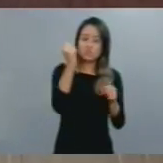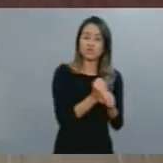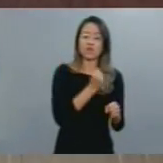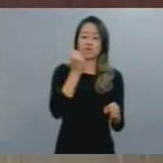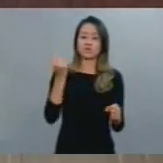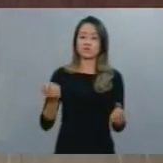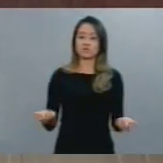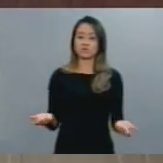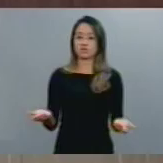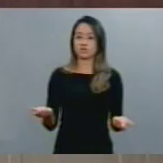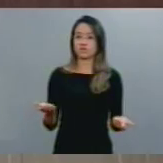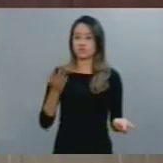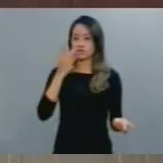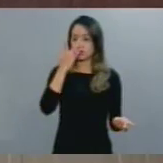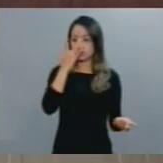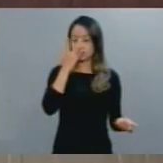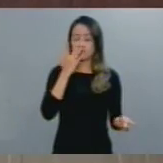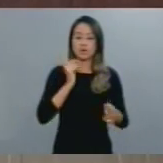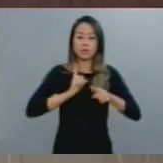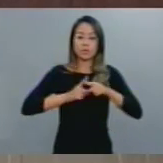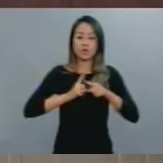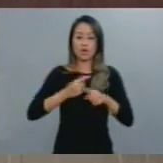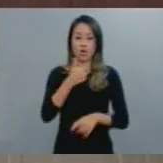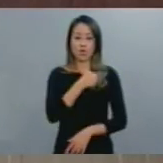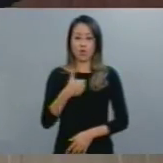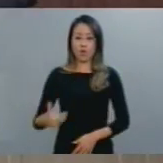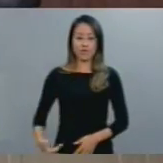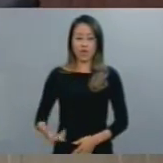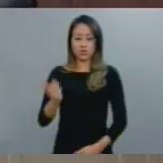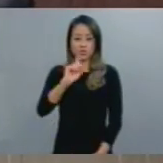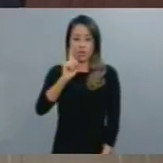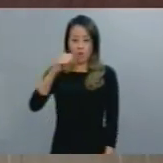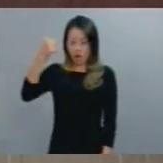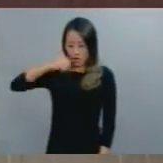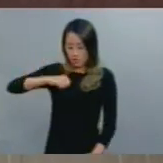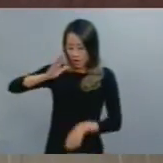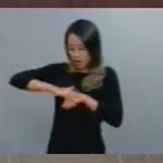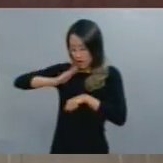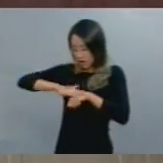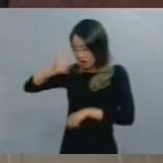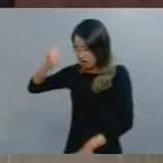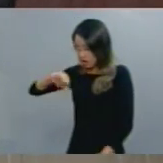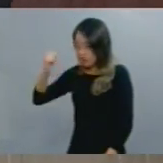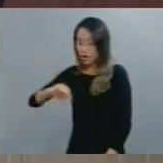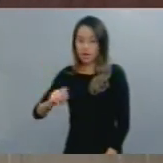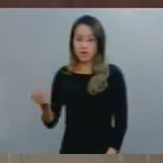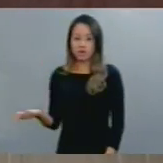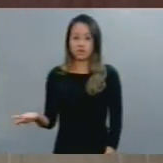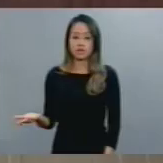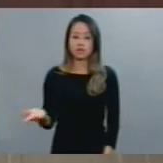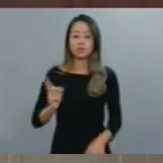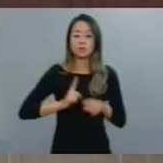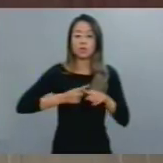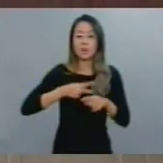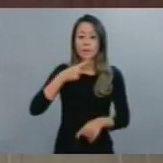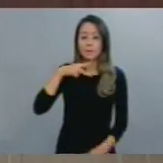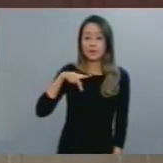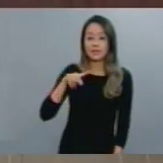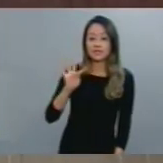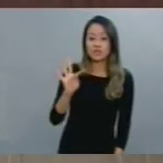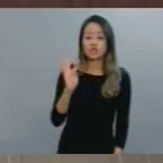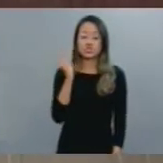lado, e um governo que não faz autocrítica, porque seria bastante engrandecedor do partido do